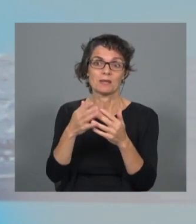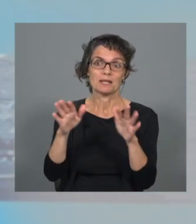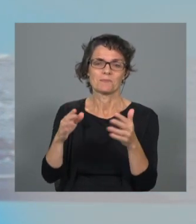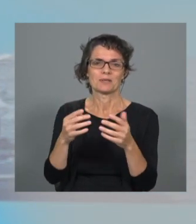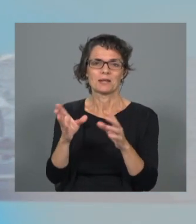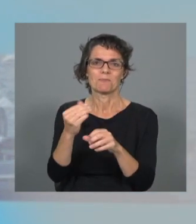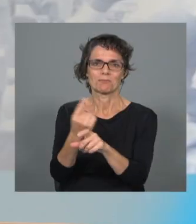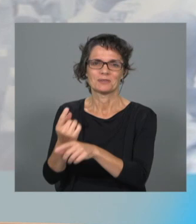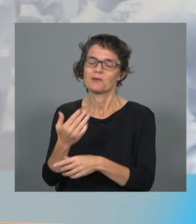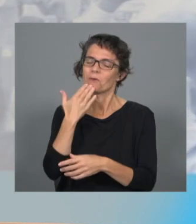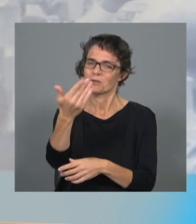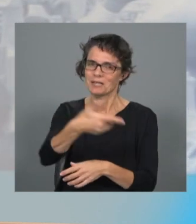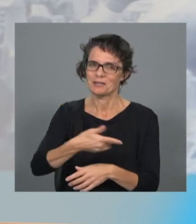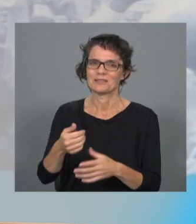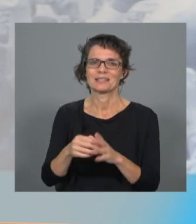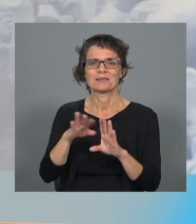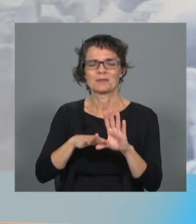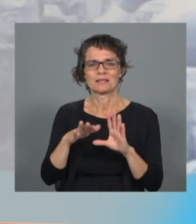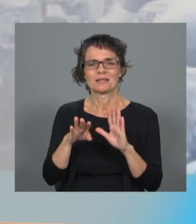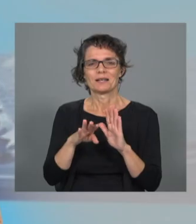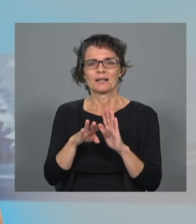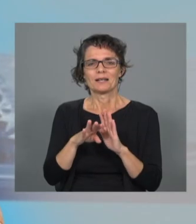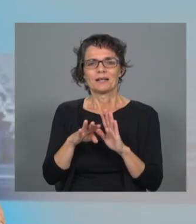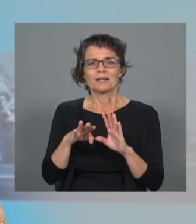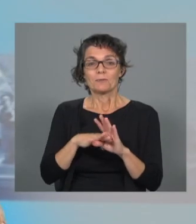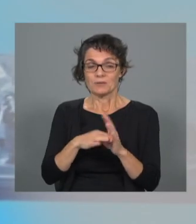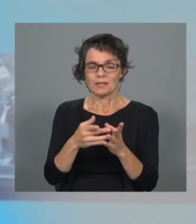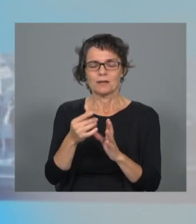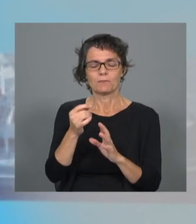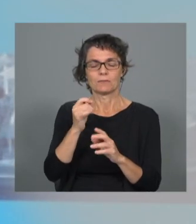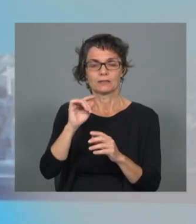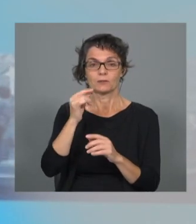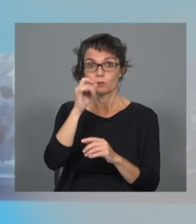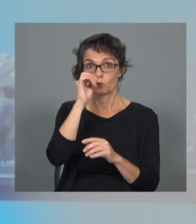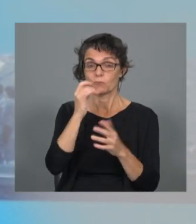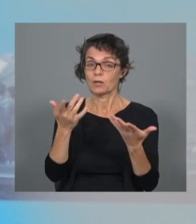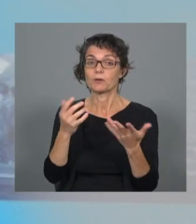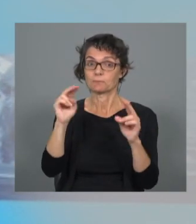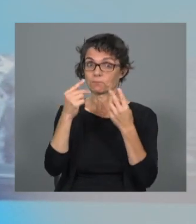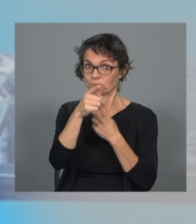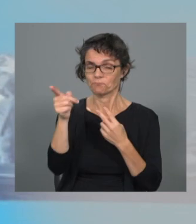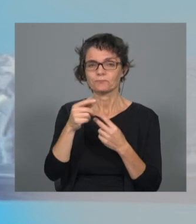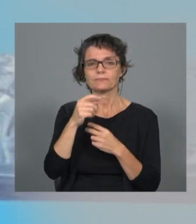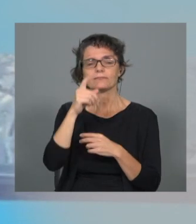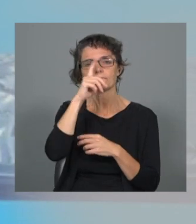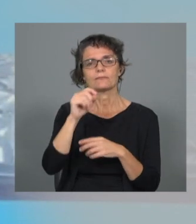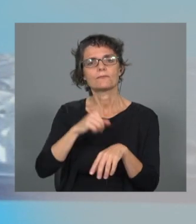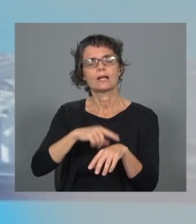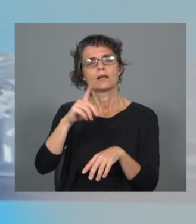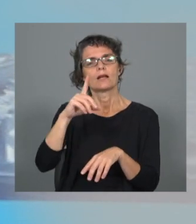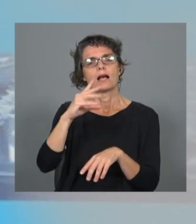muito obrigado pela presença hoje aqui entre nós. Mais logo, não esqueça a edição rádio do programa Eclésia. É pelas